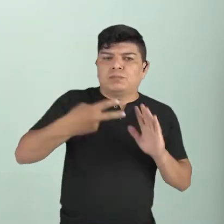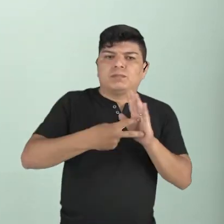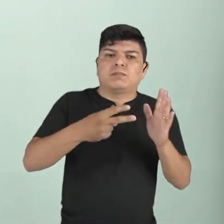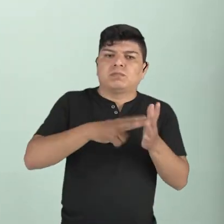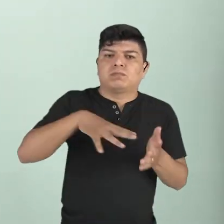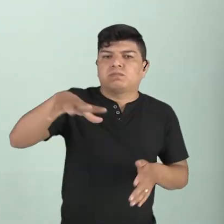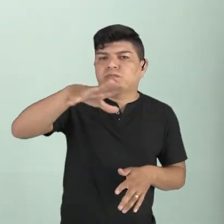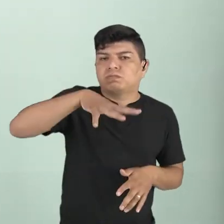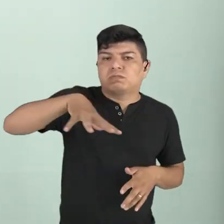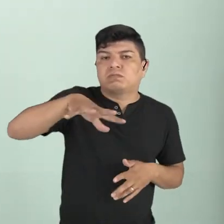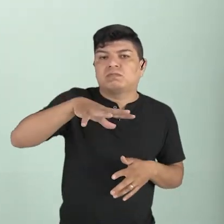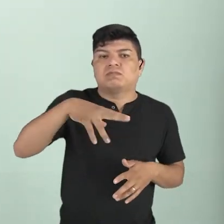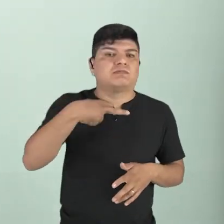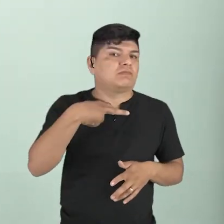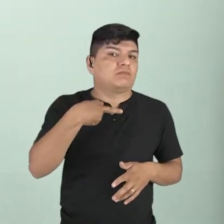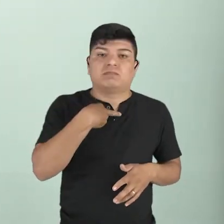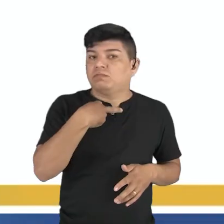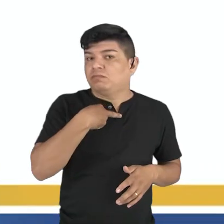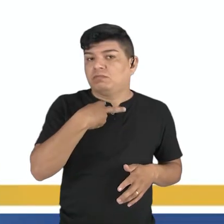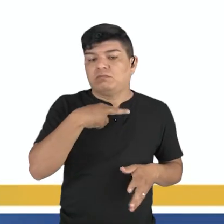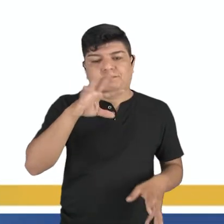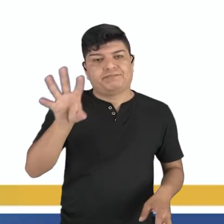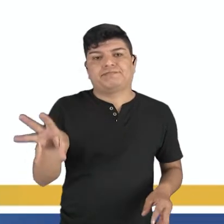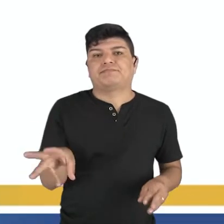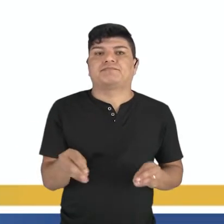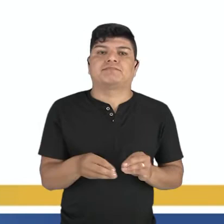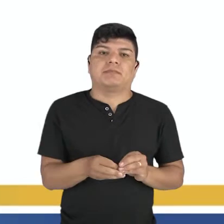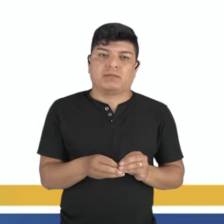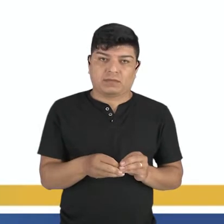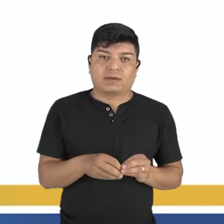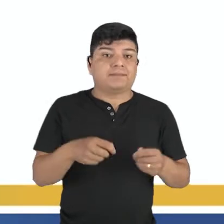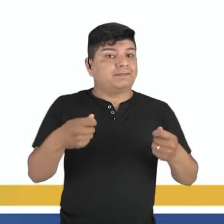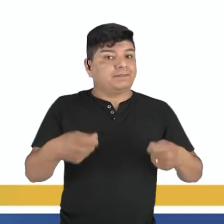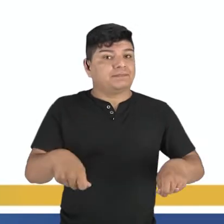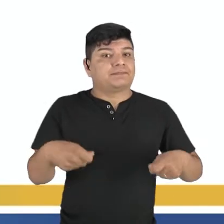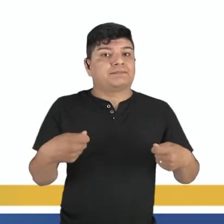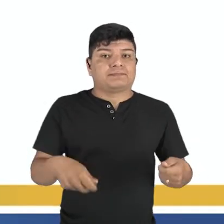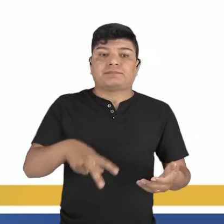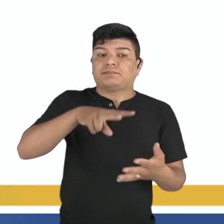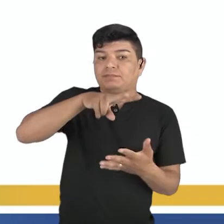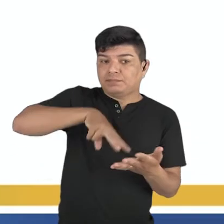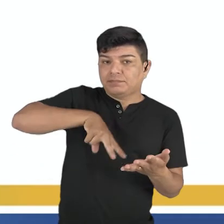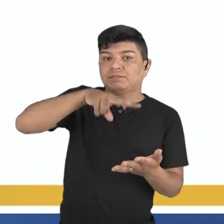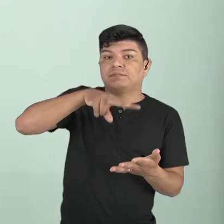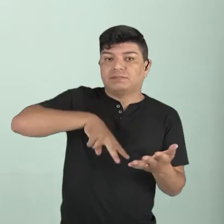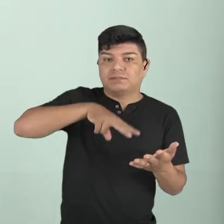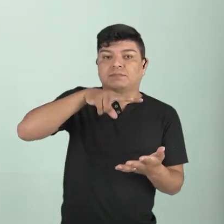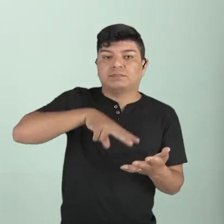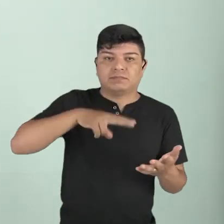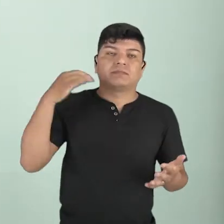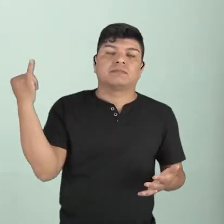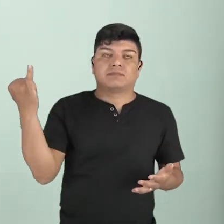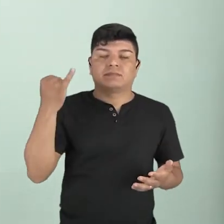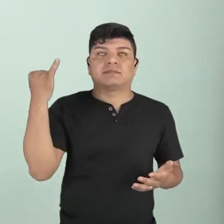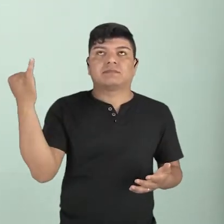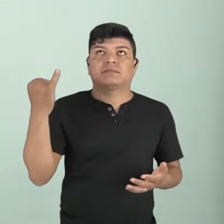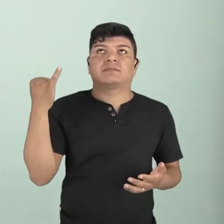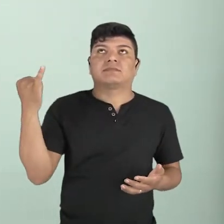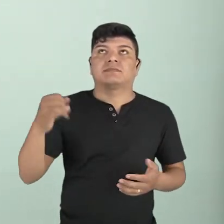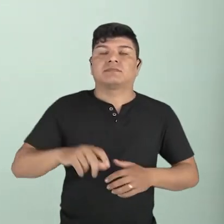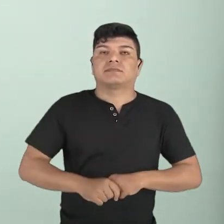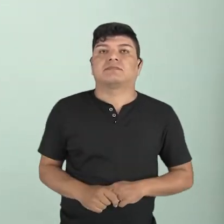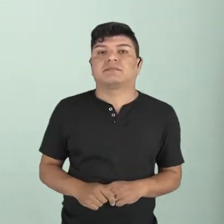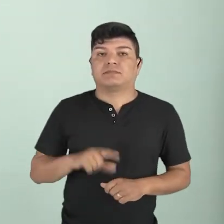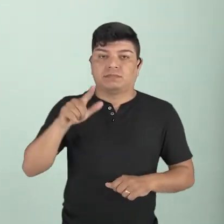é impossível fazer um bom resumo. Ou seja, leiam. Ler é importantíssimo.